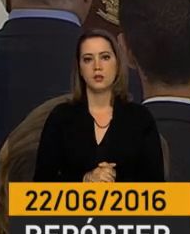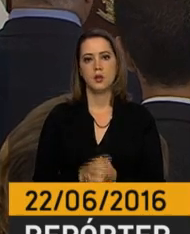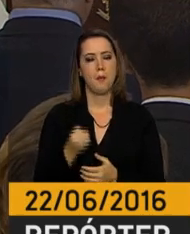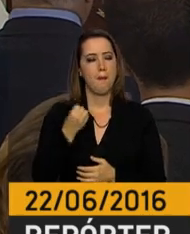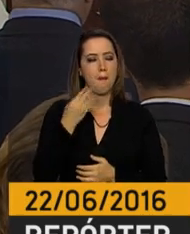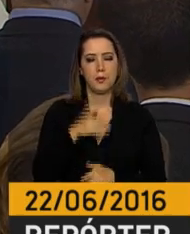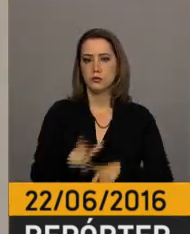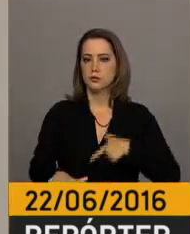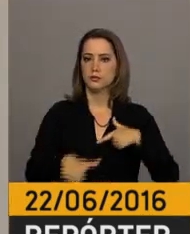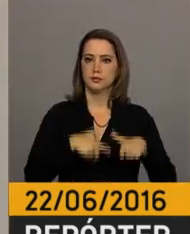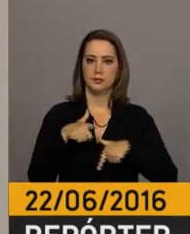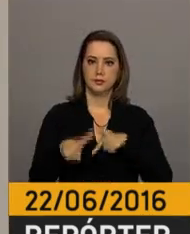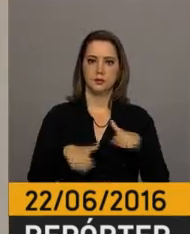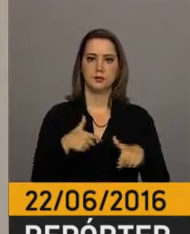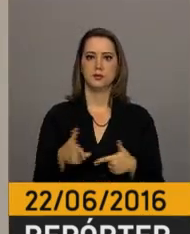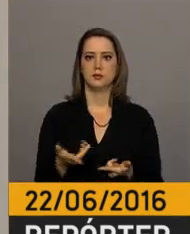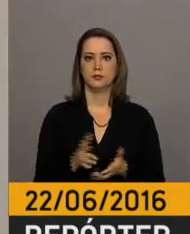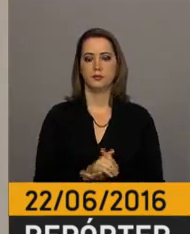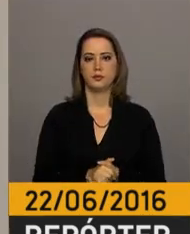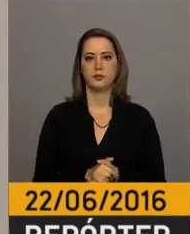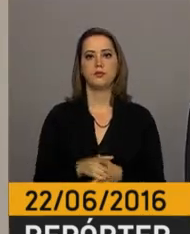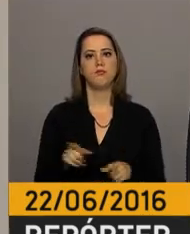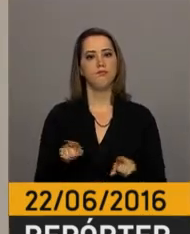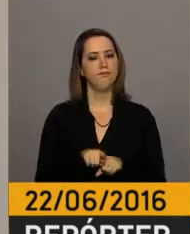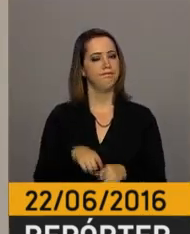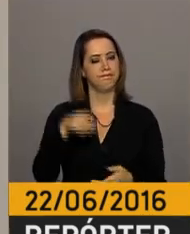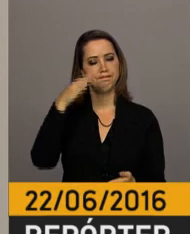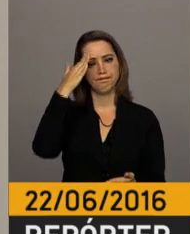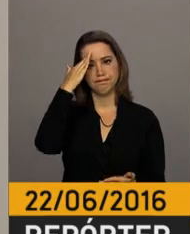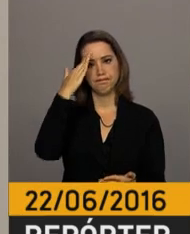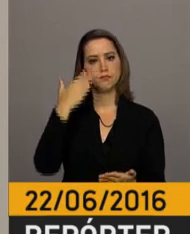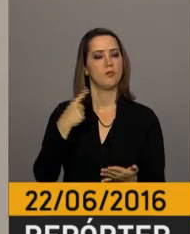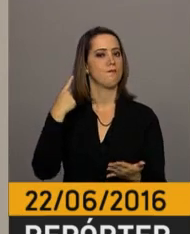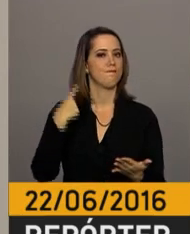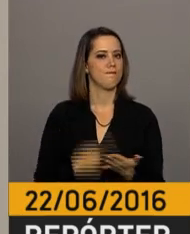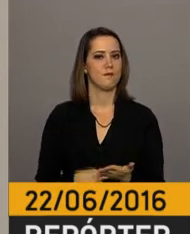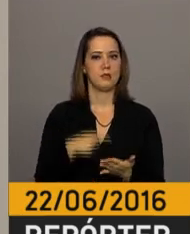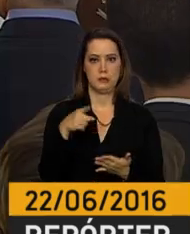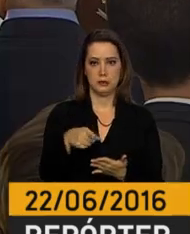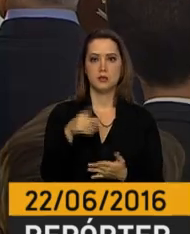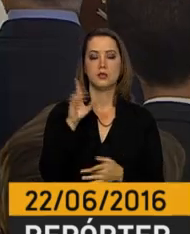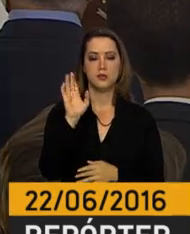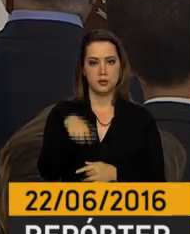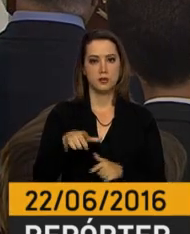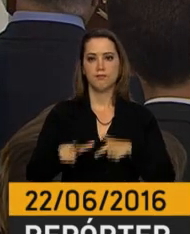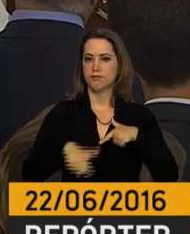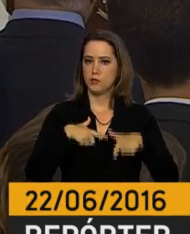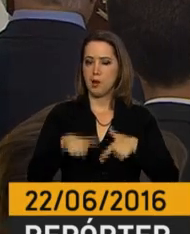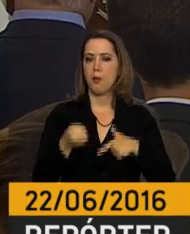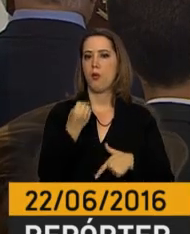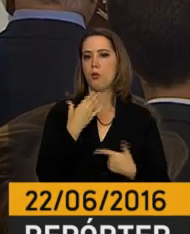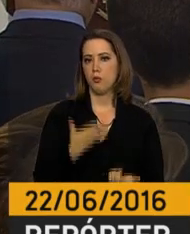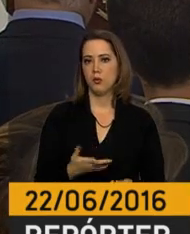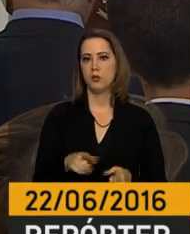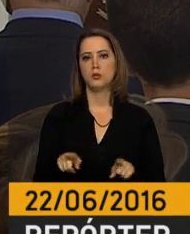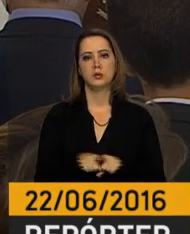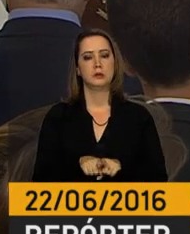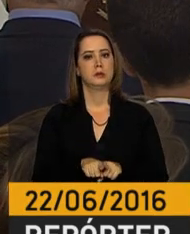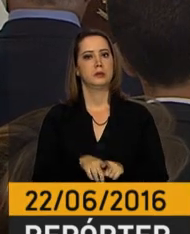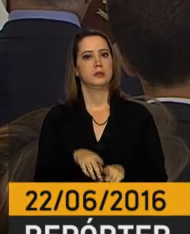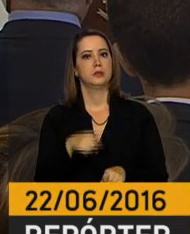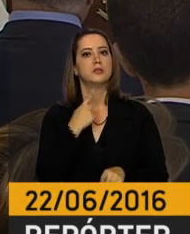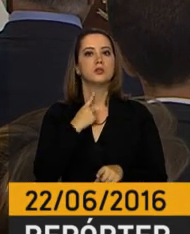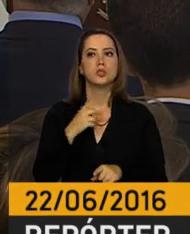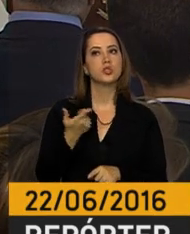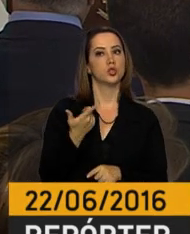belíssimo trabalho eh tendo a mais absoluta certeza convicção de que você o fará e desejar que não perca esse